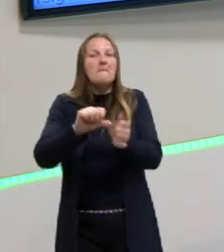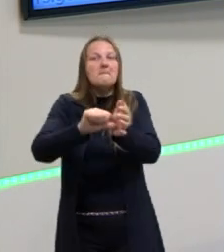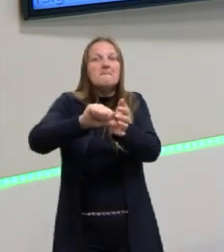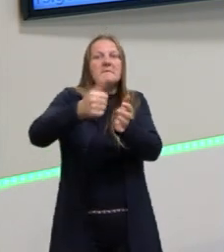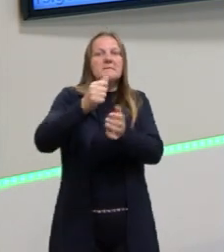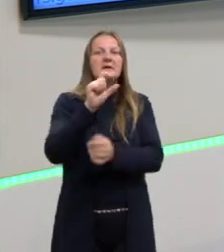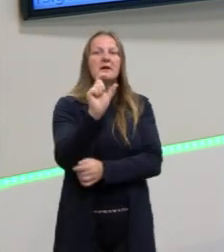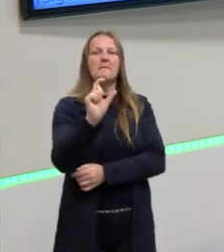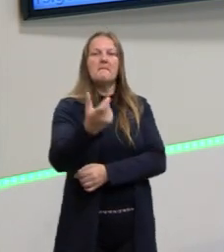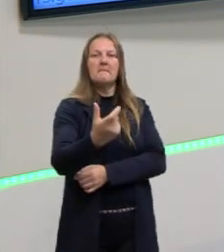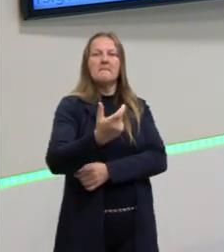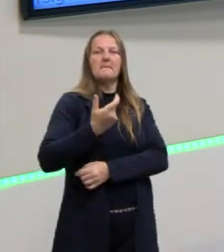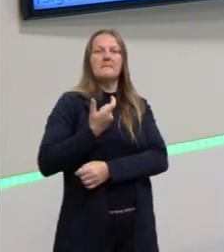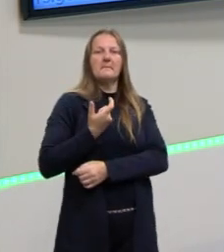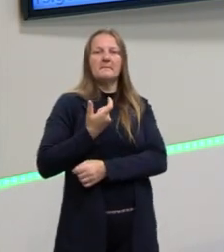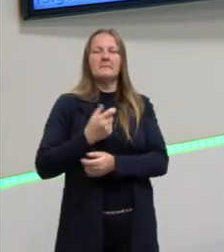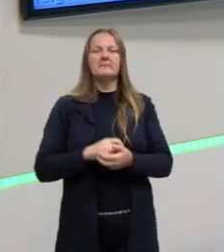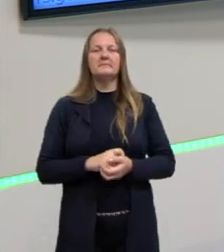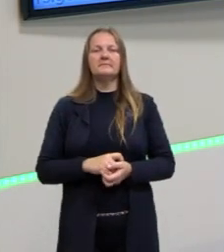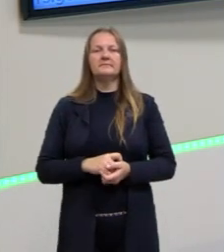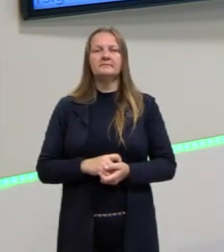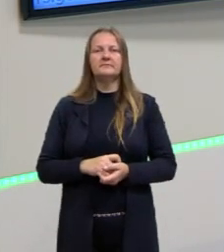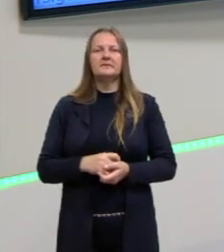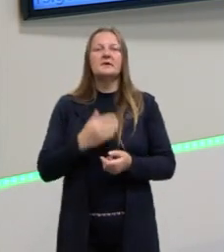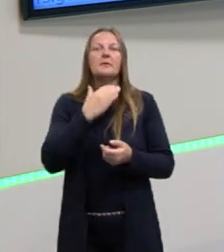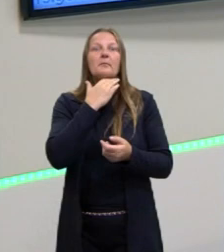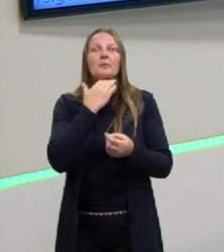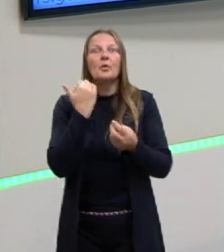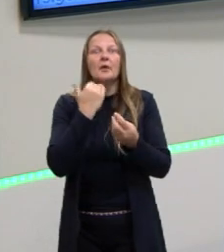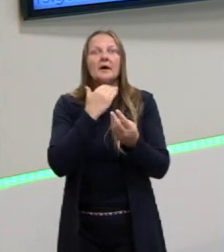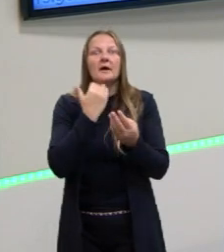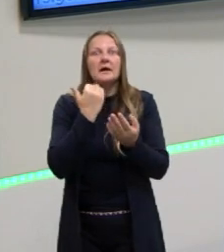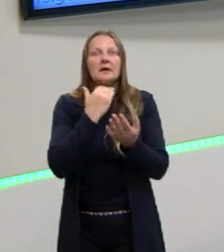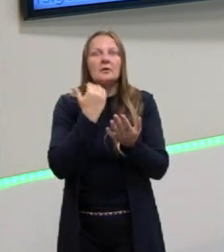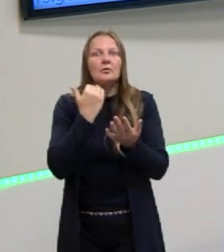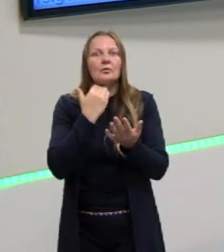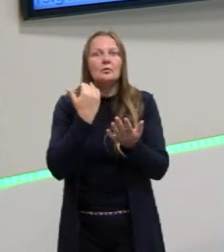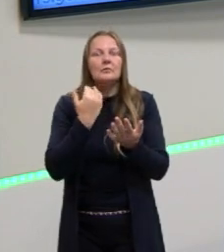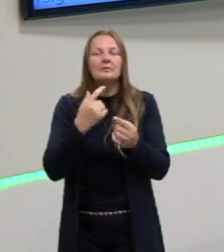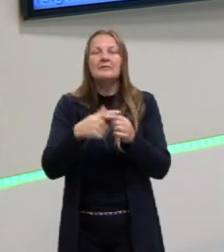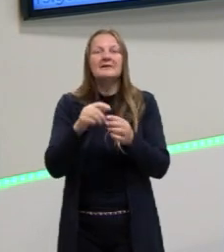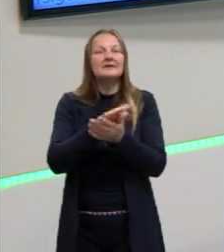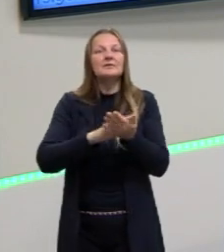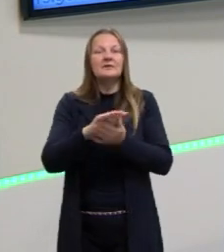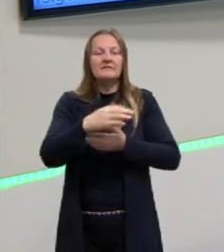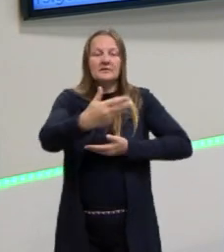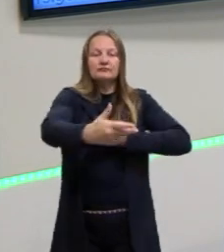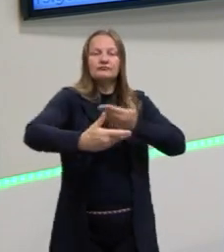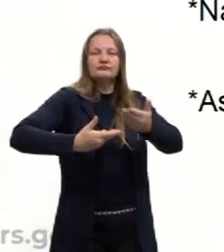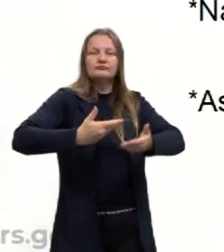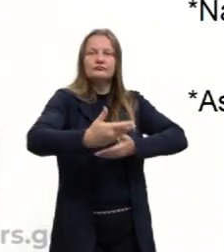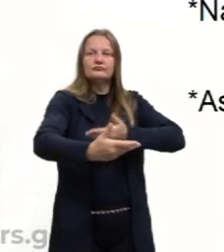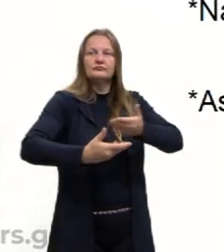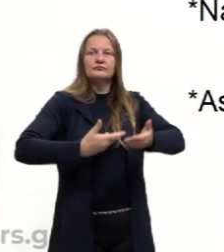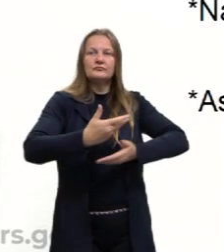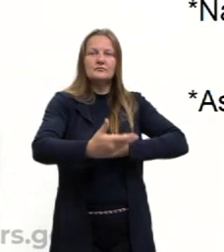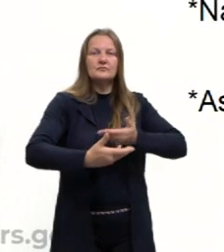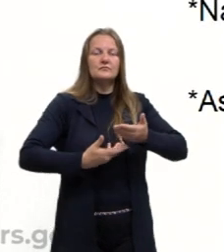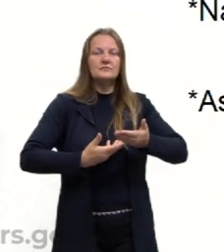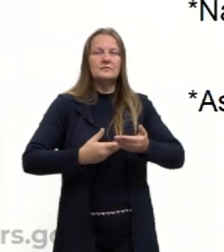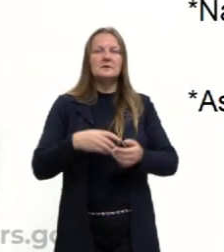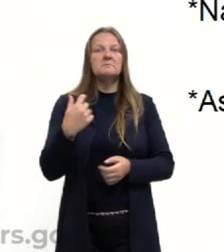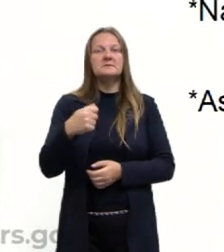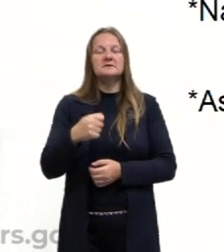a primeira linguagem e conta além daquelas crianças morreram porque não há que não houve uma troca Então essa questão aqui da Necessidade